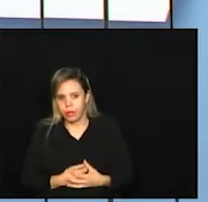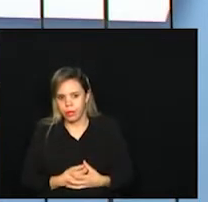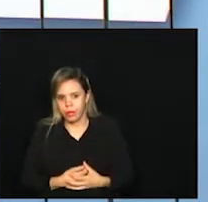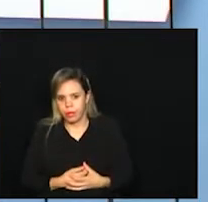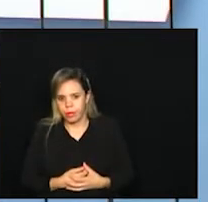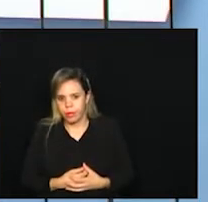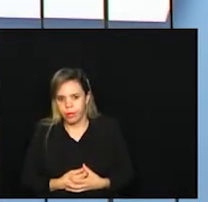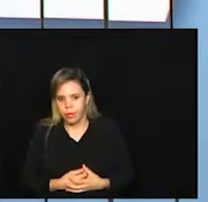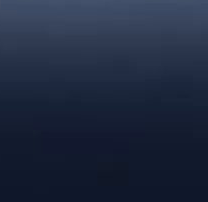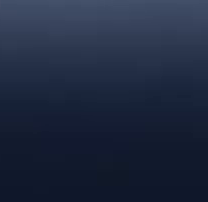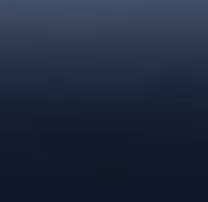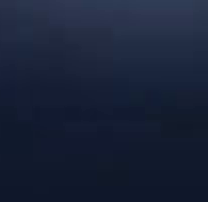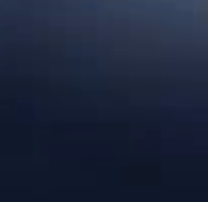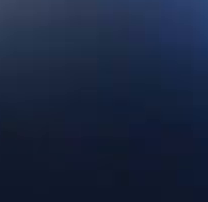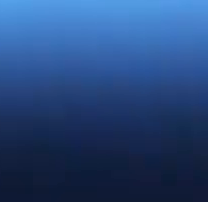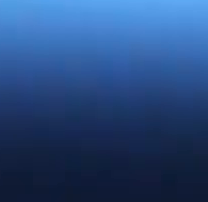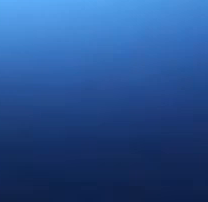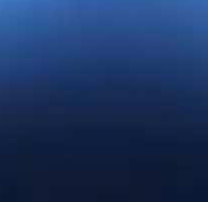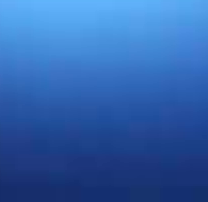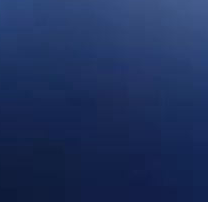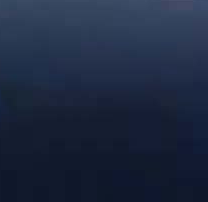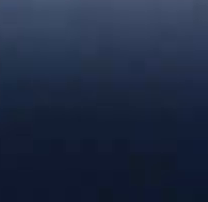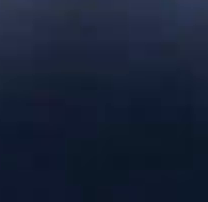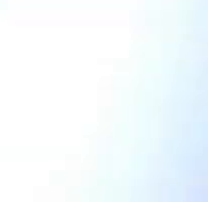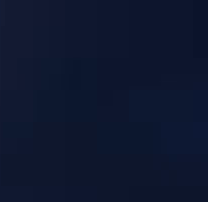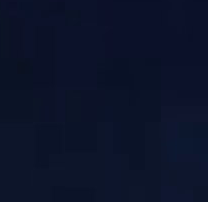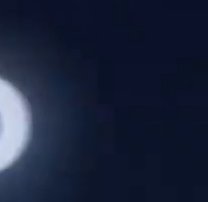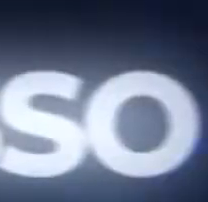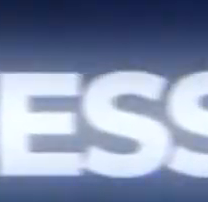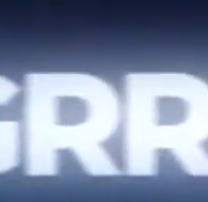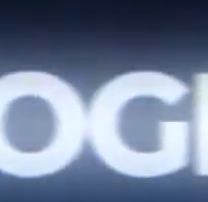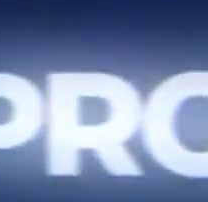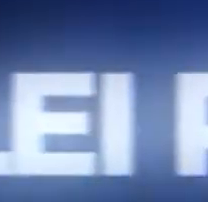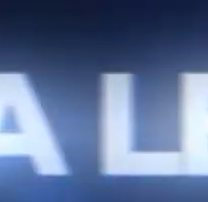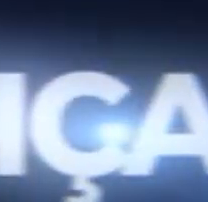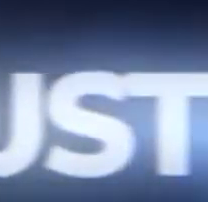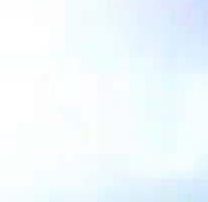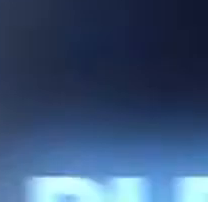acompanhe E aí